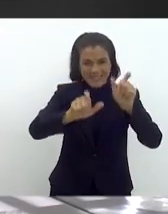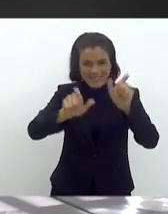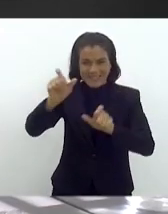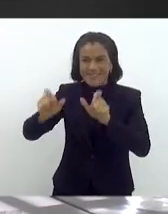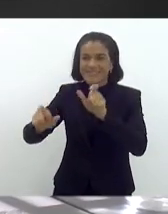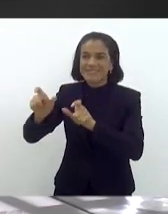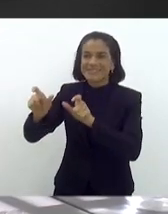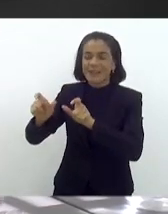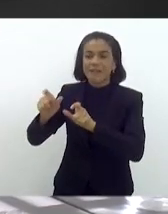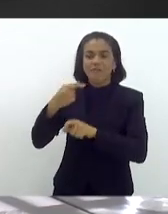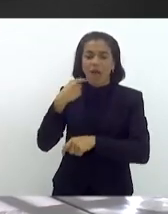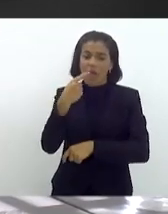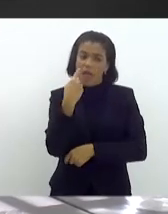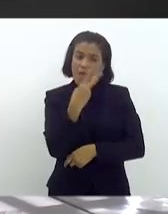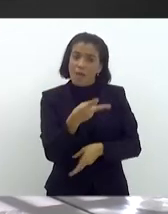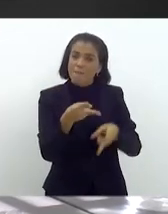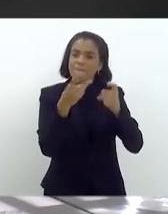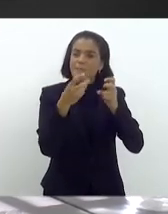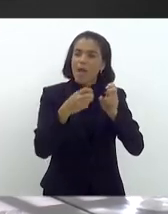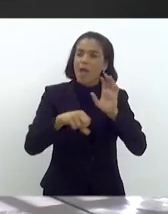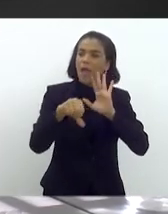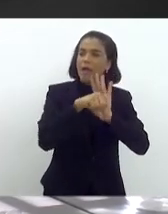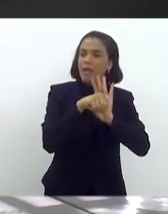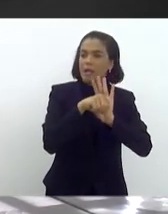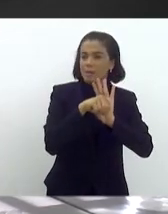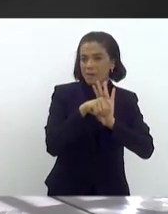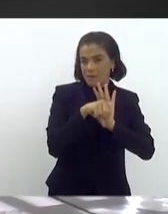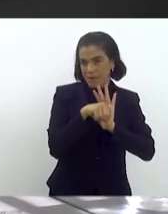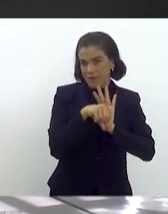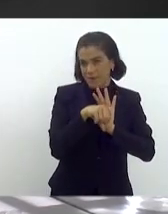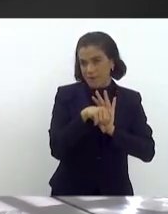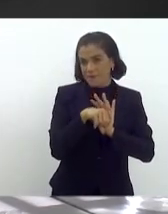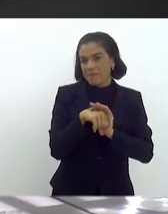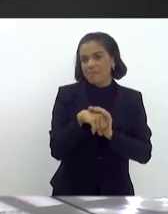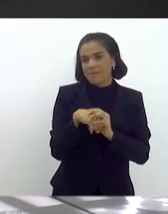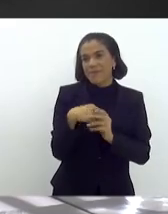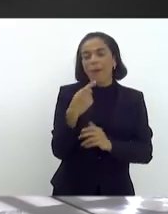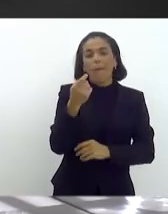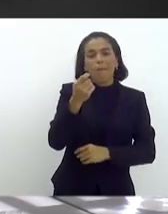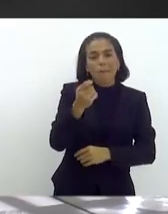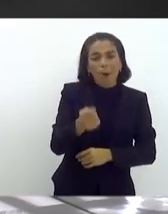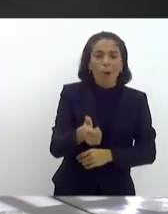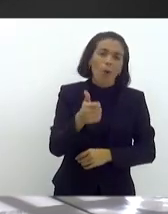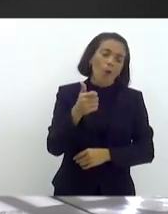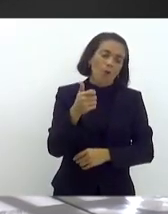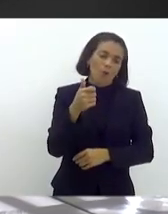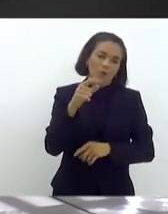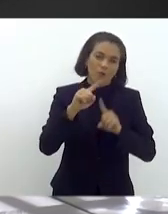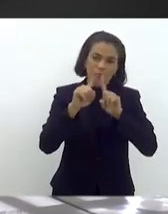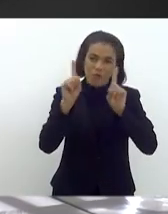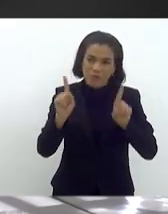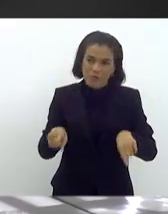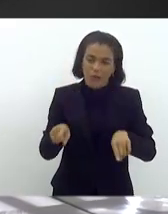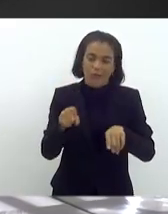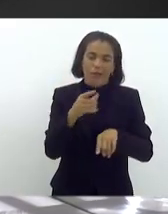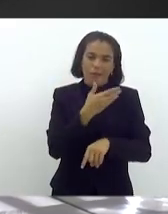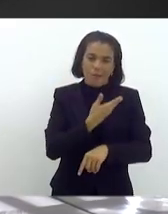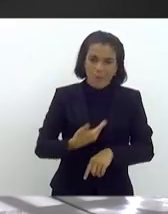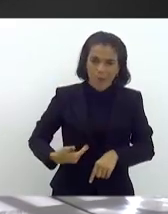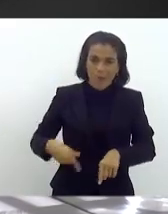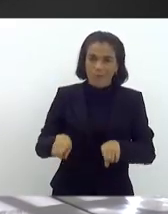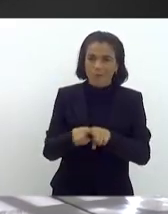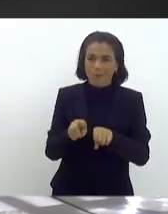vendo que aquilo é um crime né Tu não pode são poucos Funcionários Públicos poucos policiais